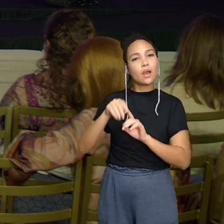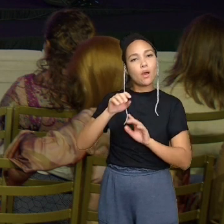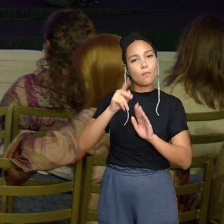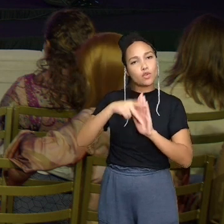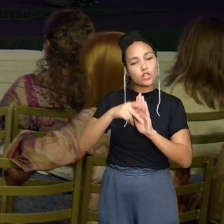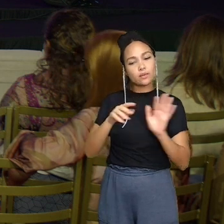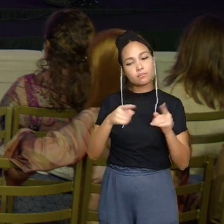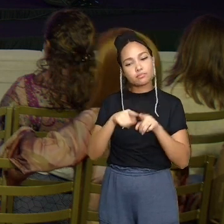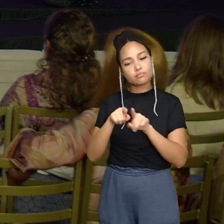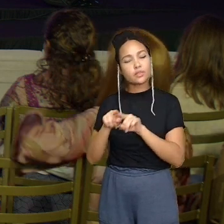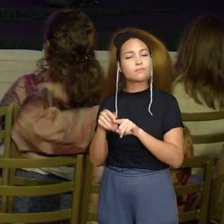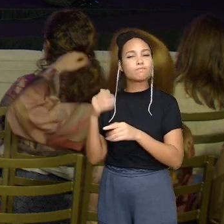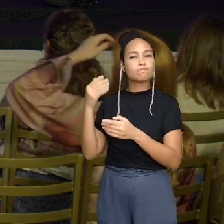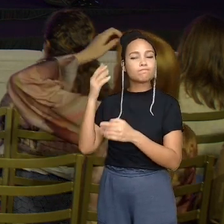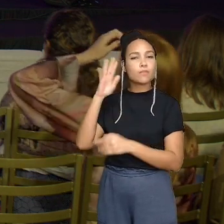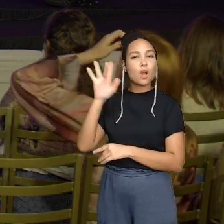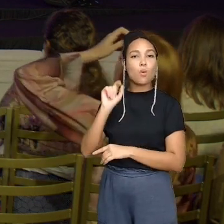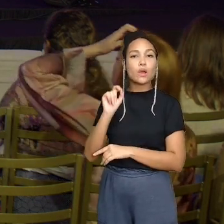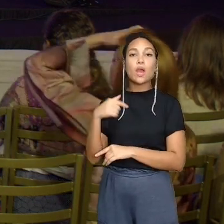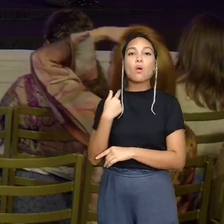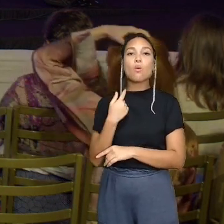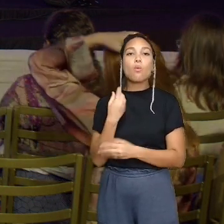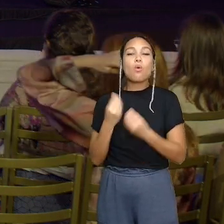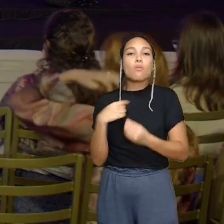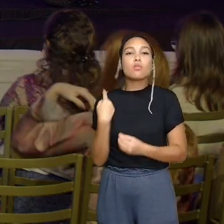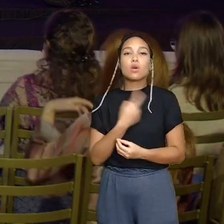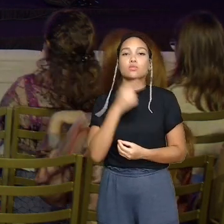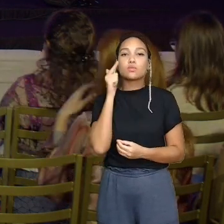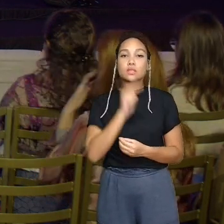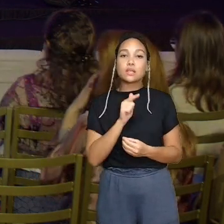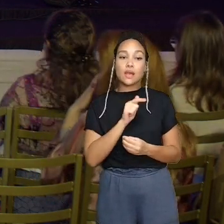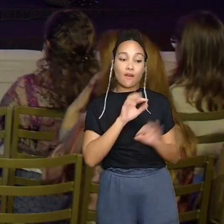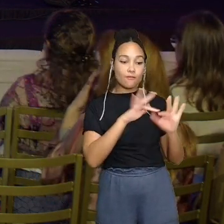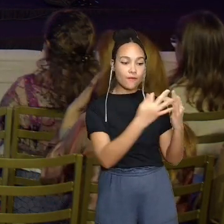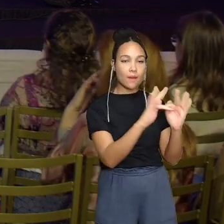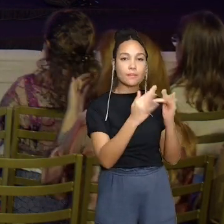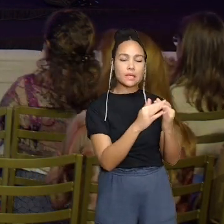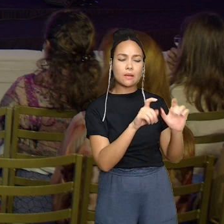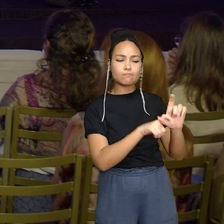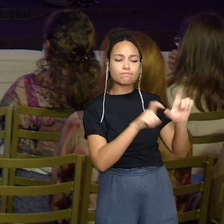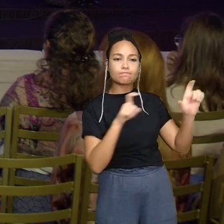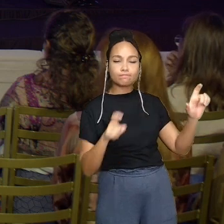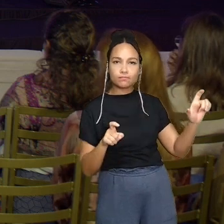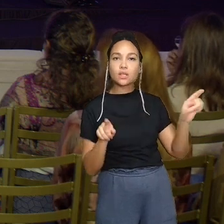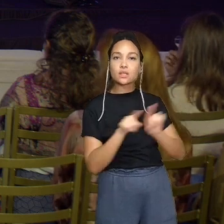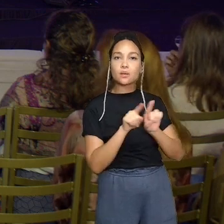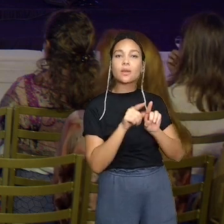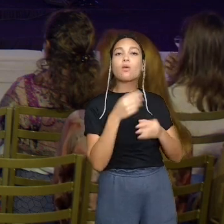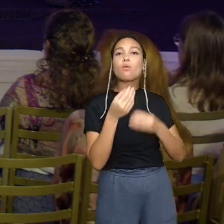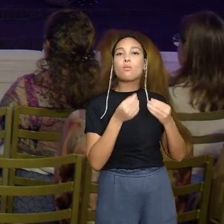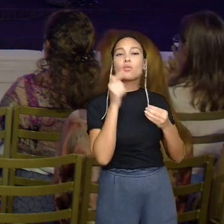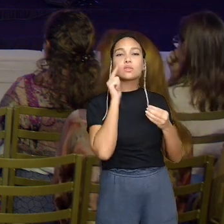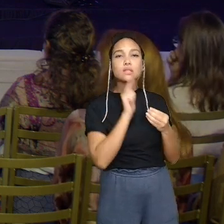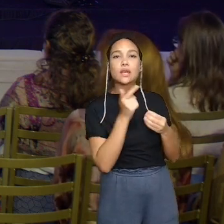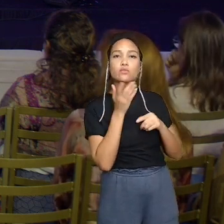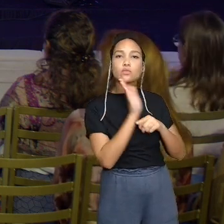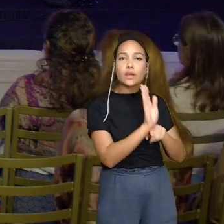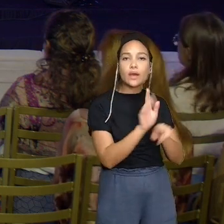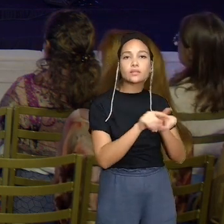a gente poderia dar mais autonomia para as famílias, né, em relação ao quais itens elas gostariam